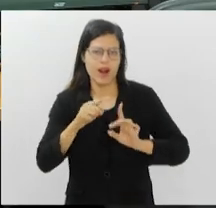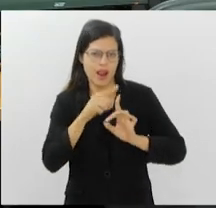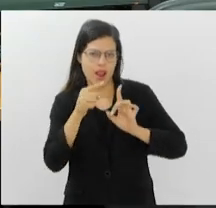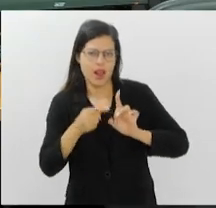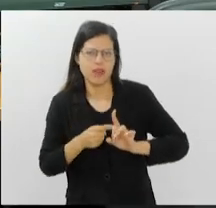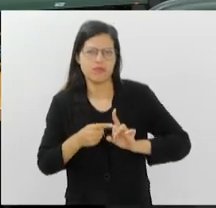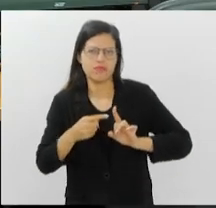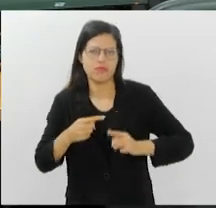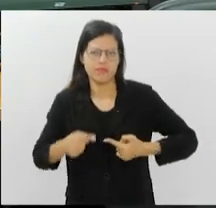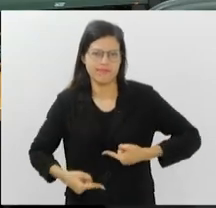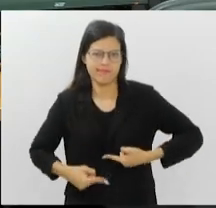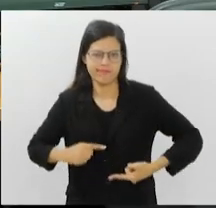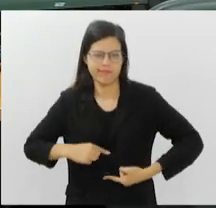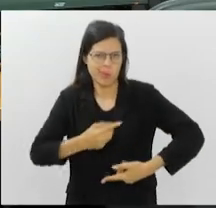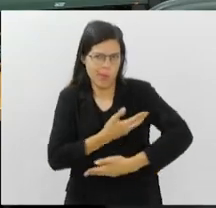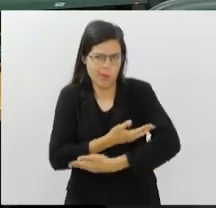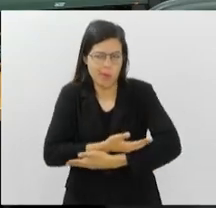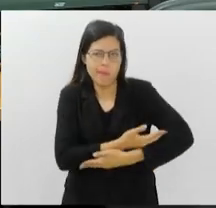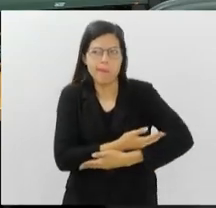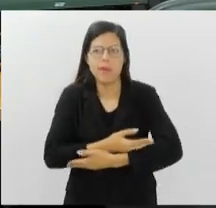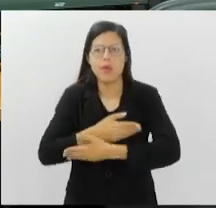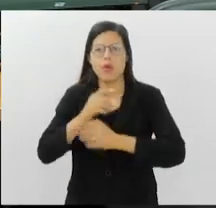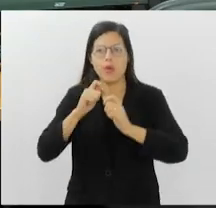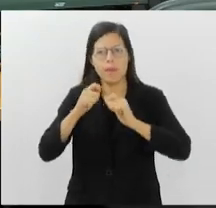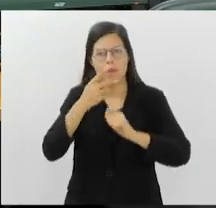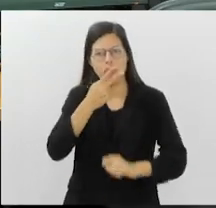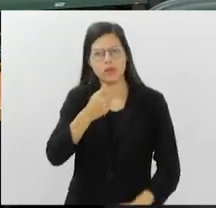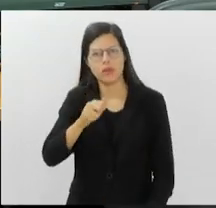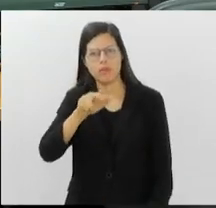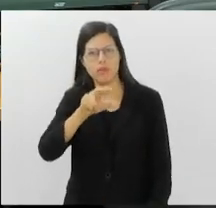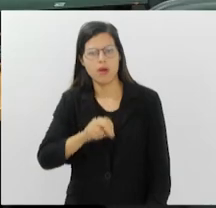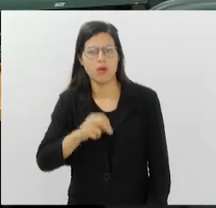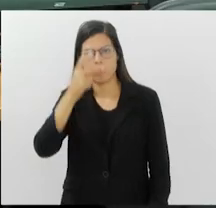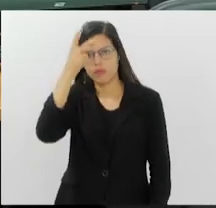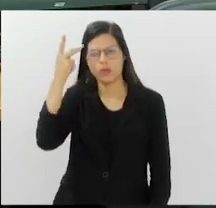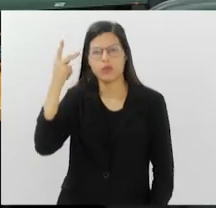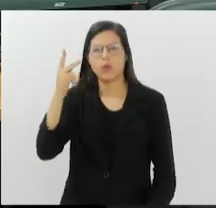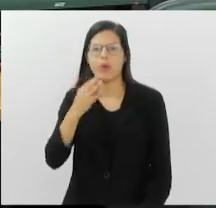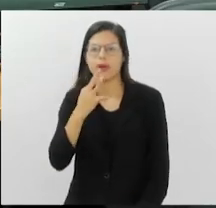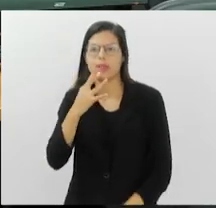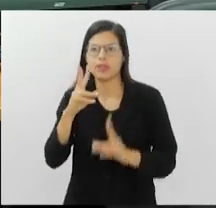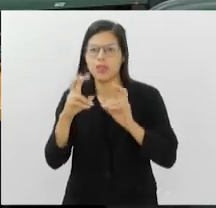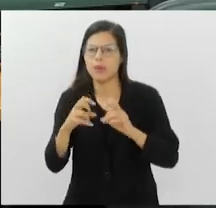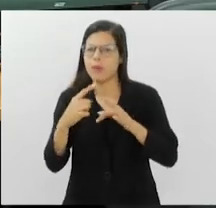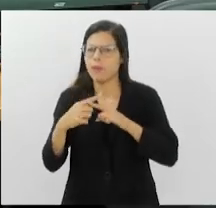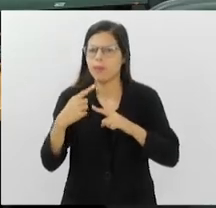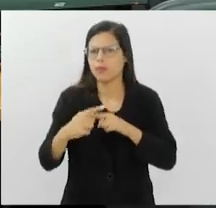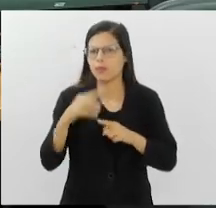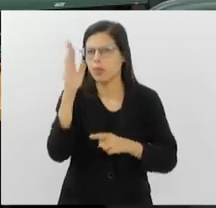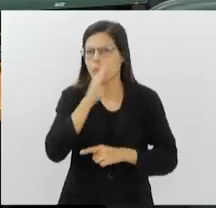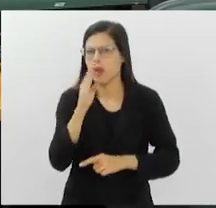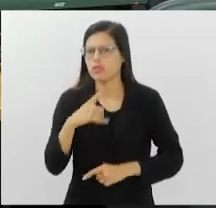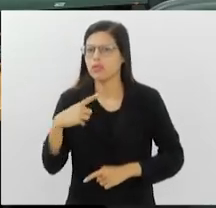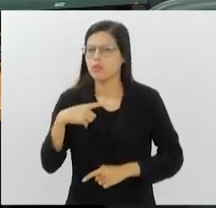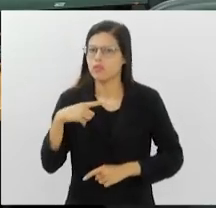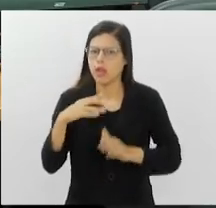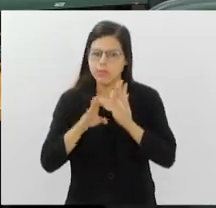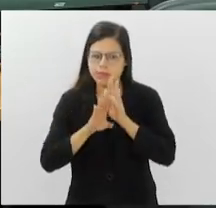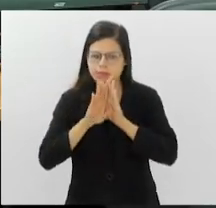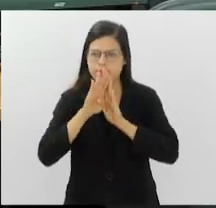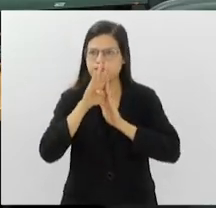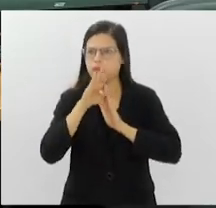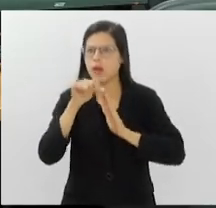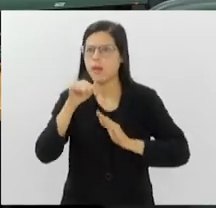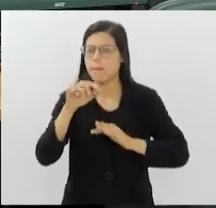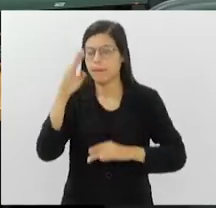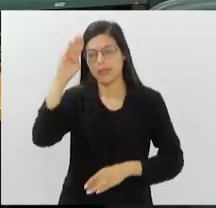Vitor Viviani está com um especialista no tema que vai nos explicar o motivo do Brasil ter uma incidência tão alta da doença, principalmente aqui no